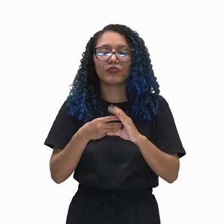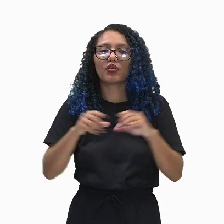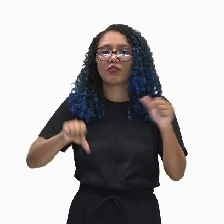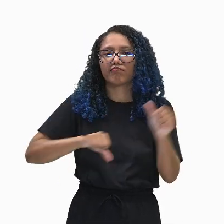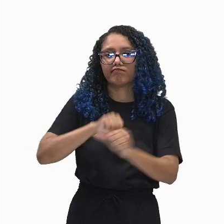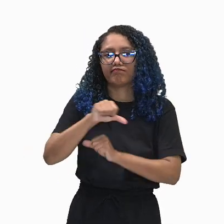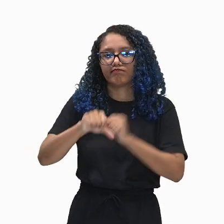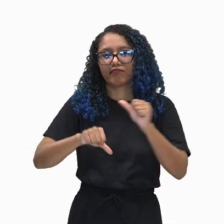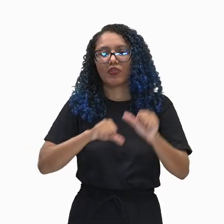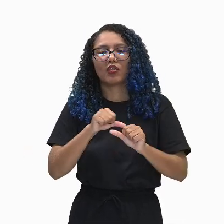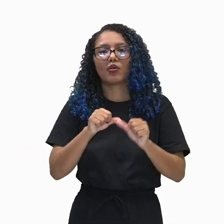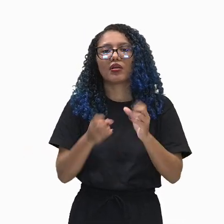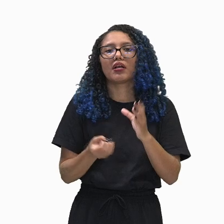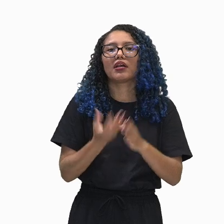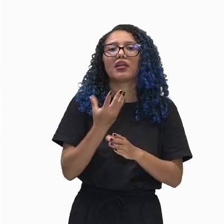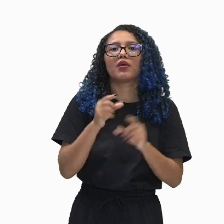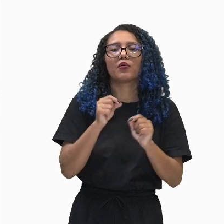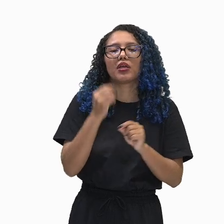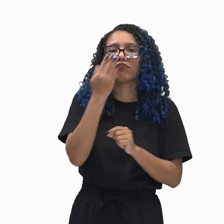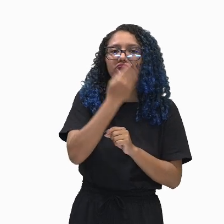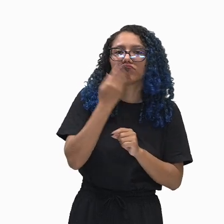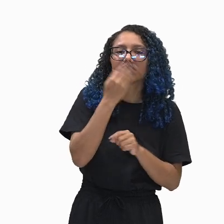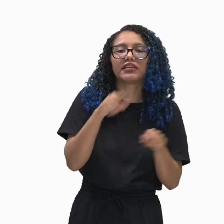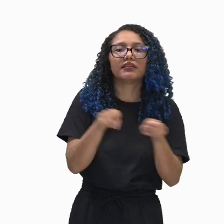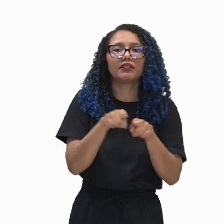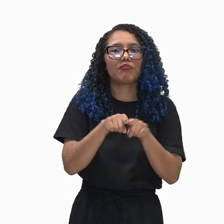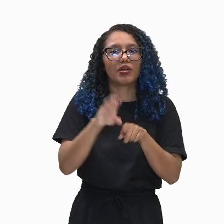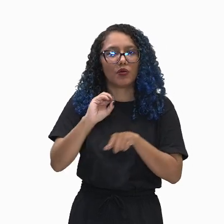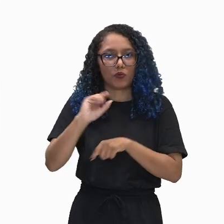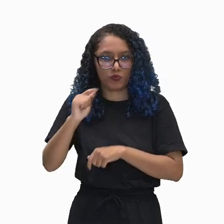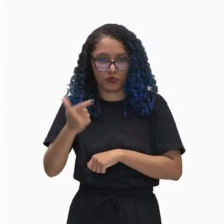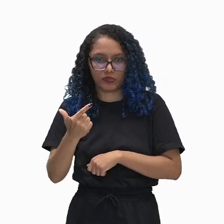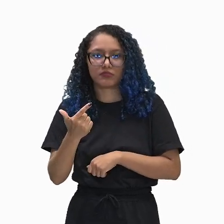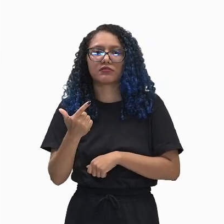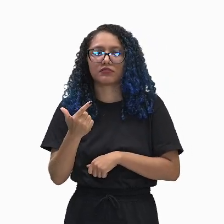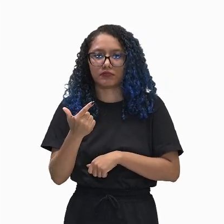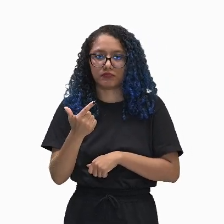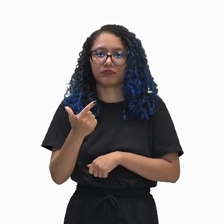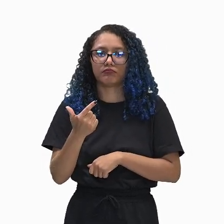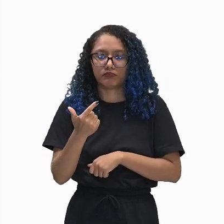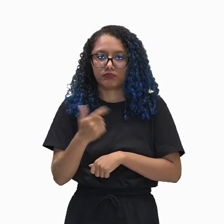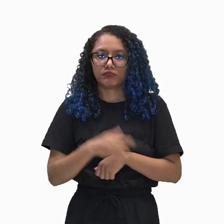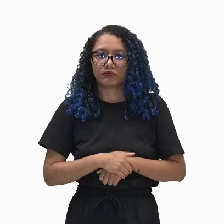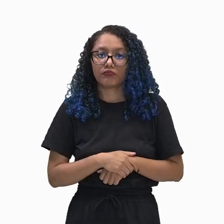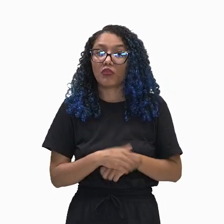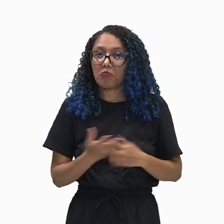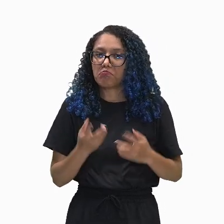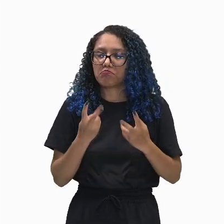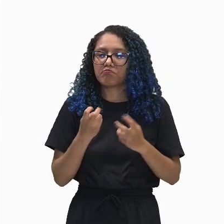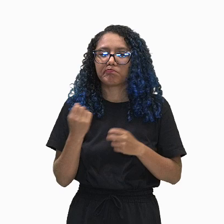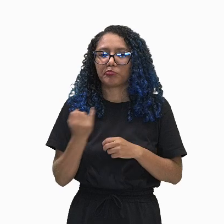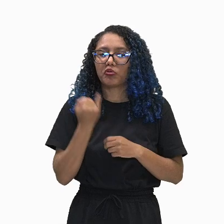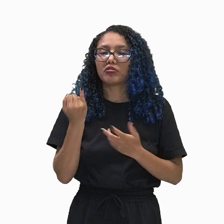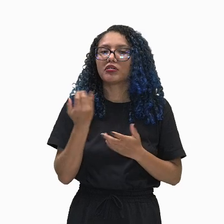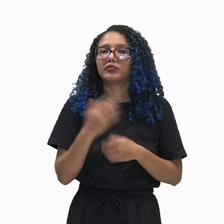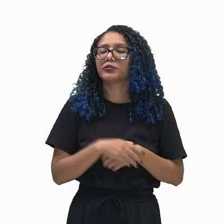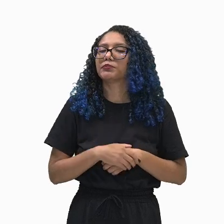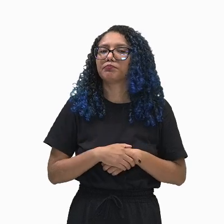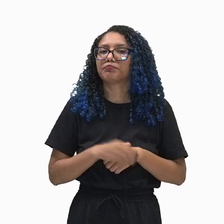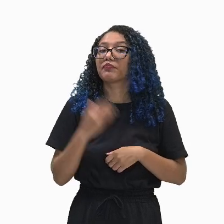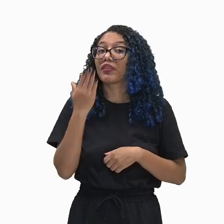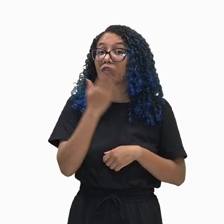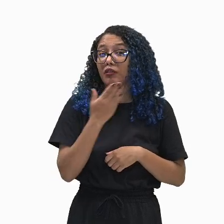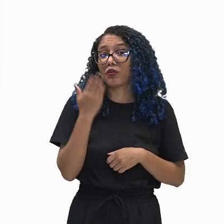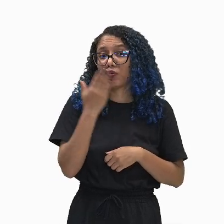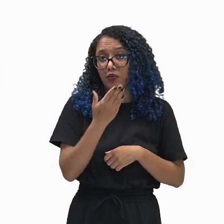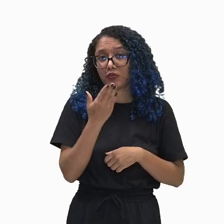convertidos em glicose e oxigênio. Olha só a importância, né? A glicose, a mesma glicose